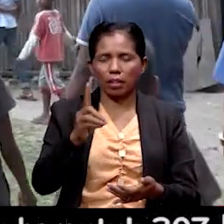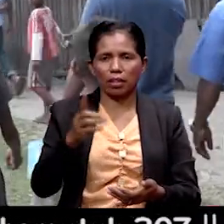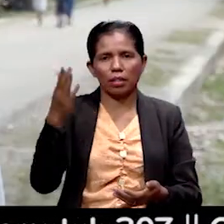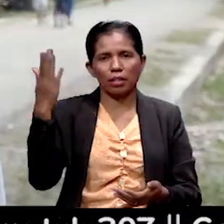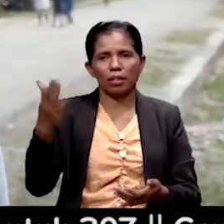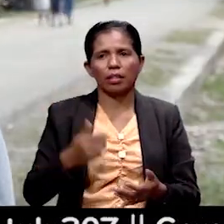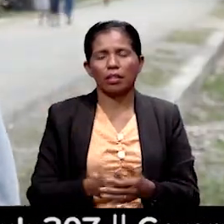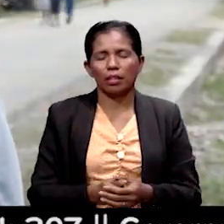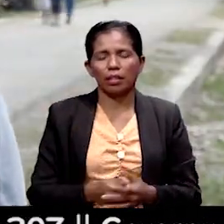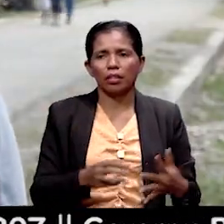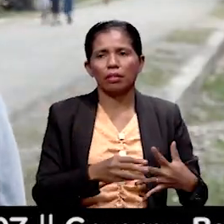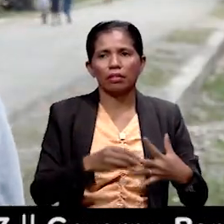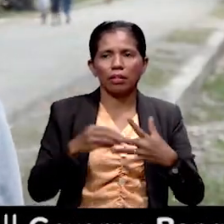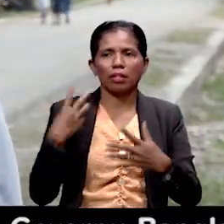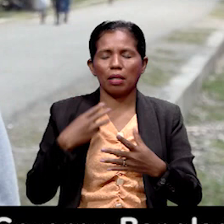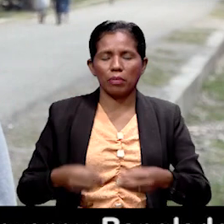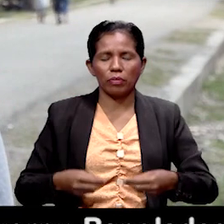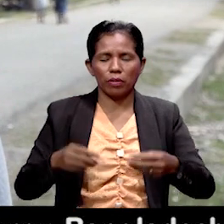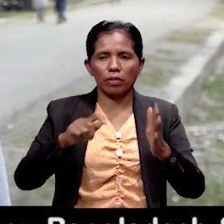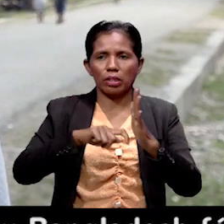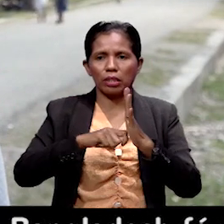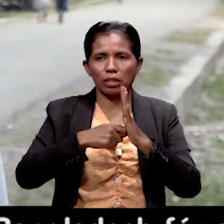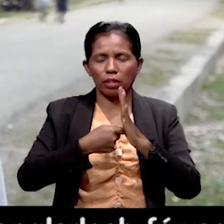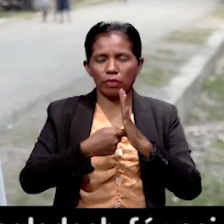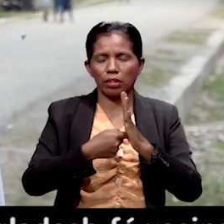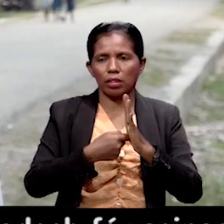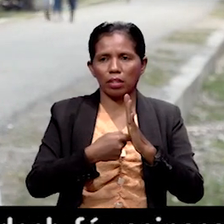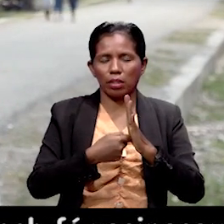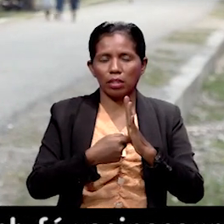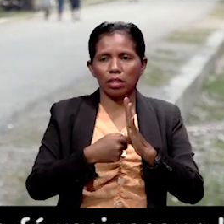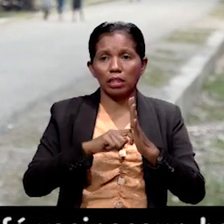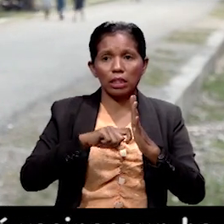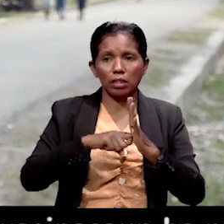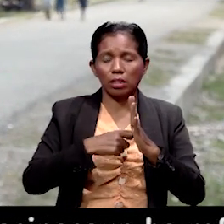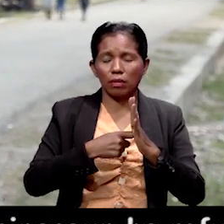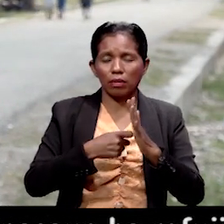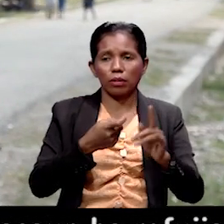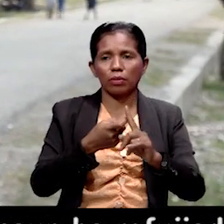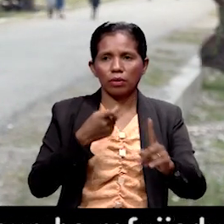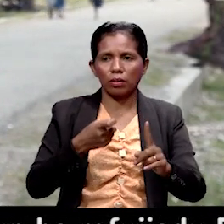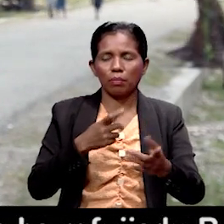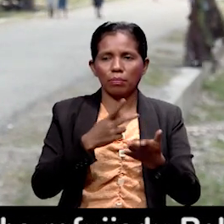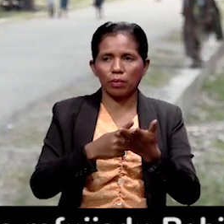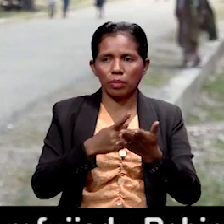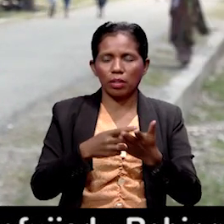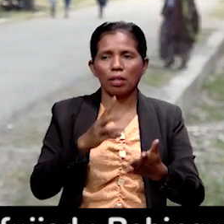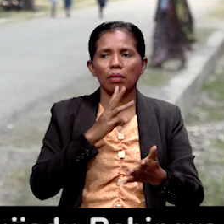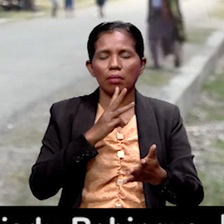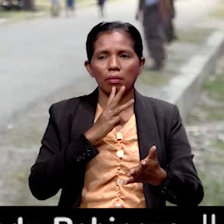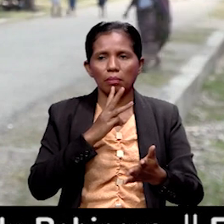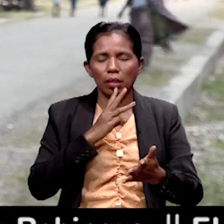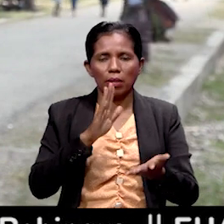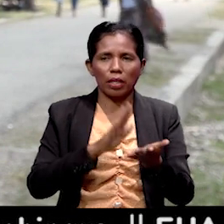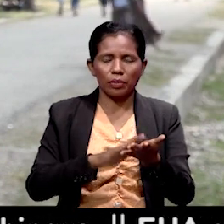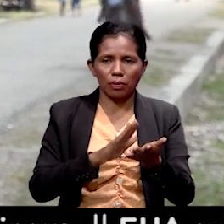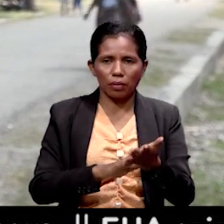e oficialmente ita mas entrega sabe husi ita ne projeto be ba escola